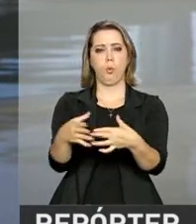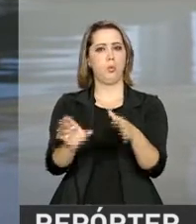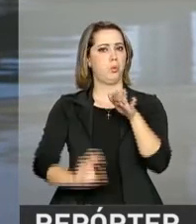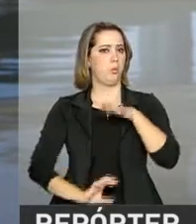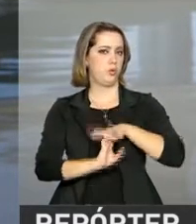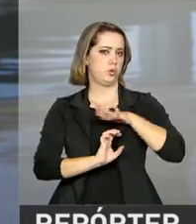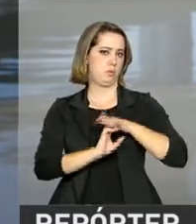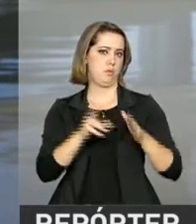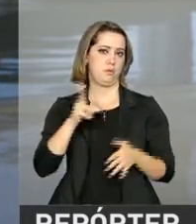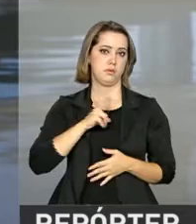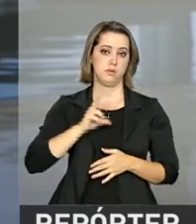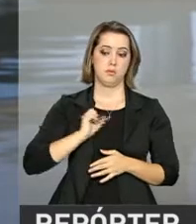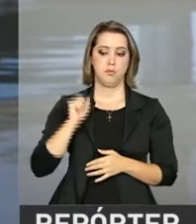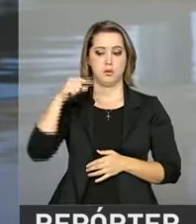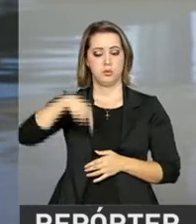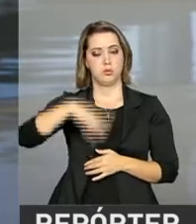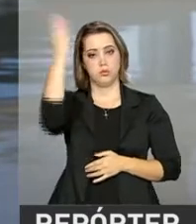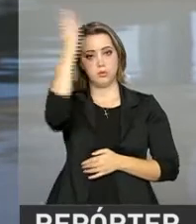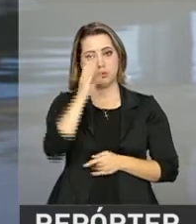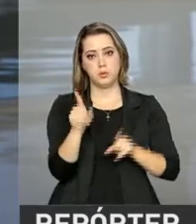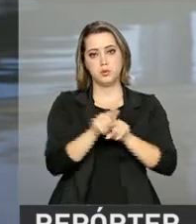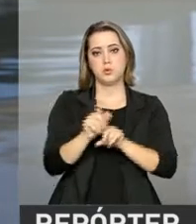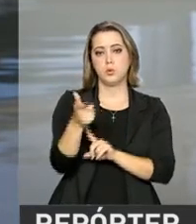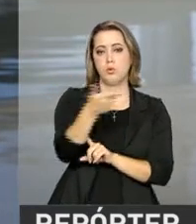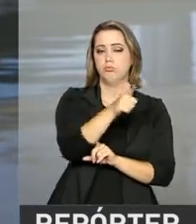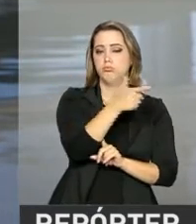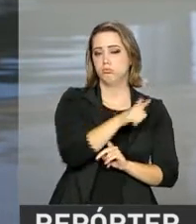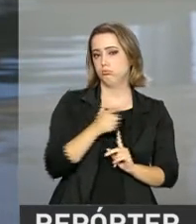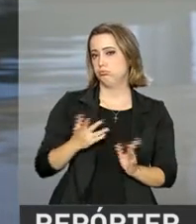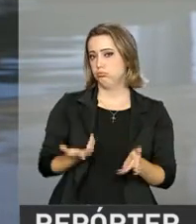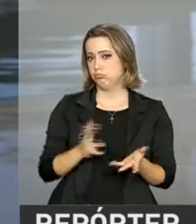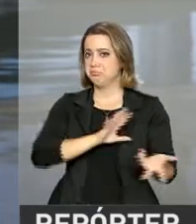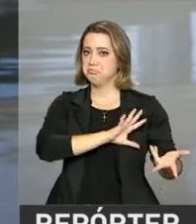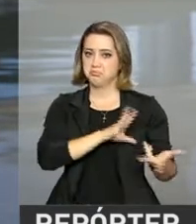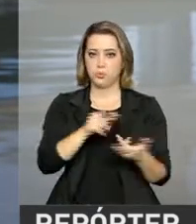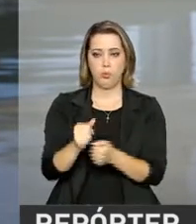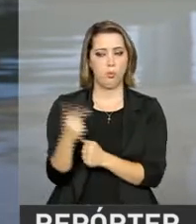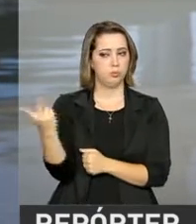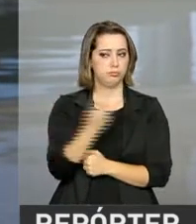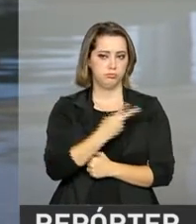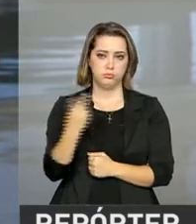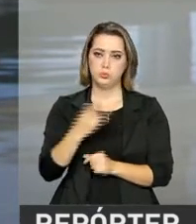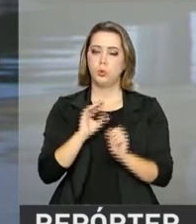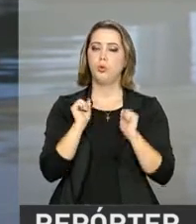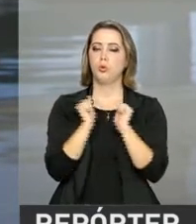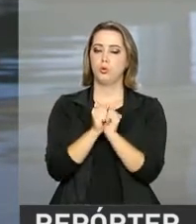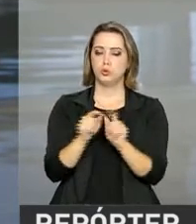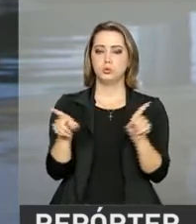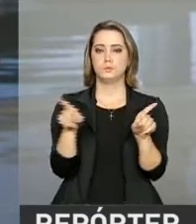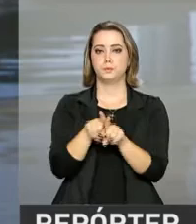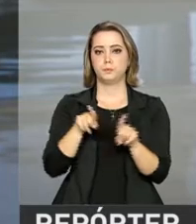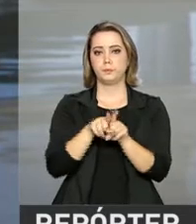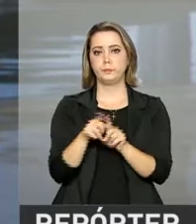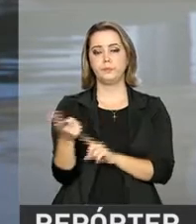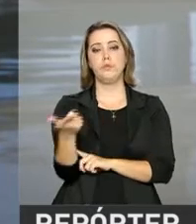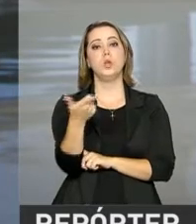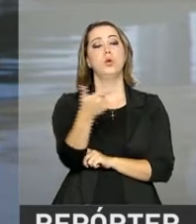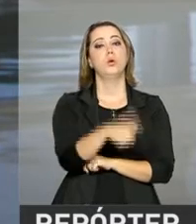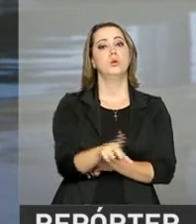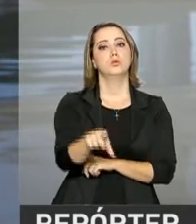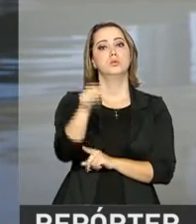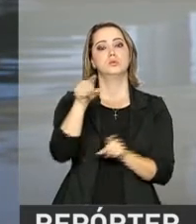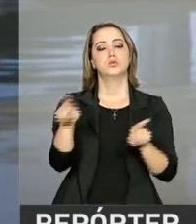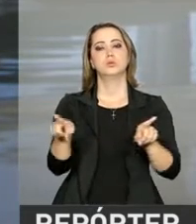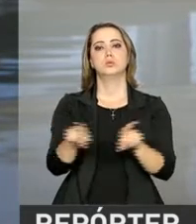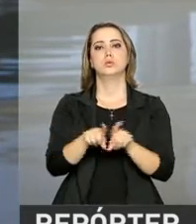aqui no brasil seja do exterior ou um consórcio de ambos outra definição que a petrobras está